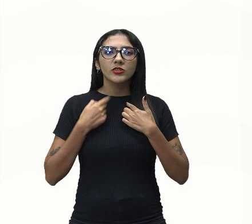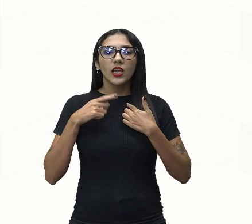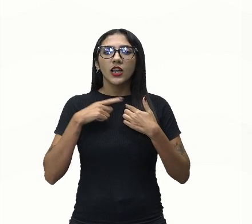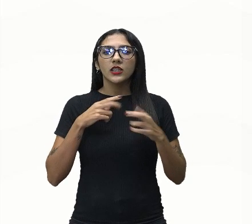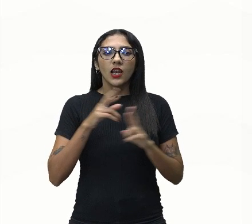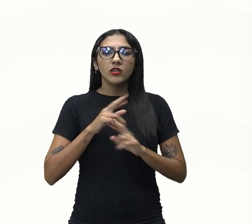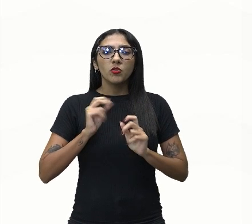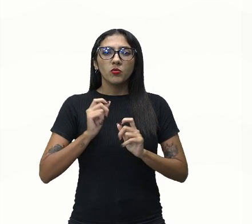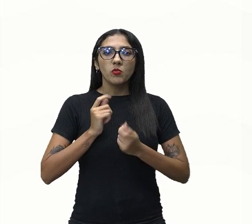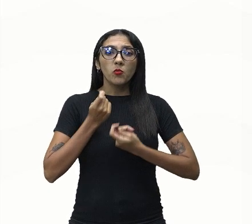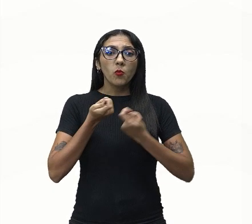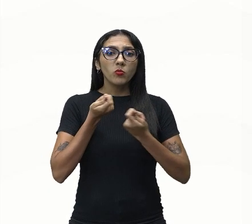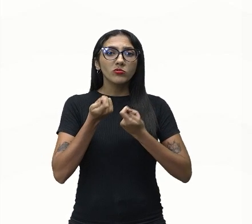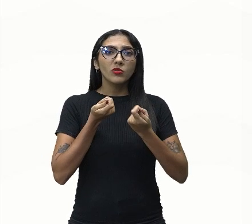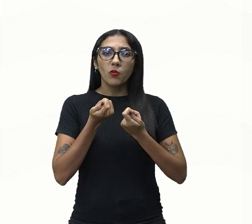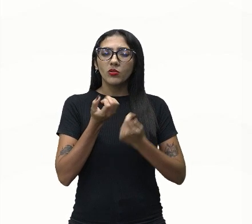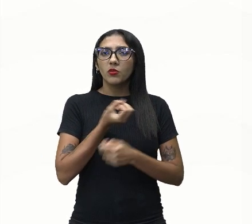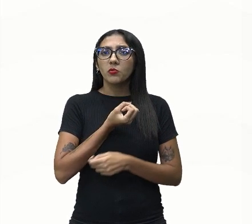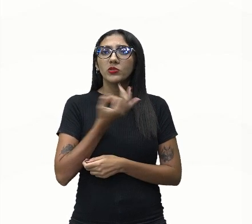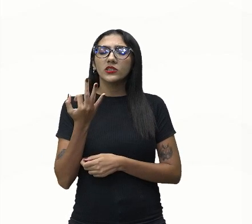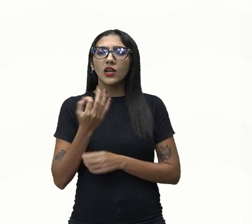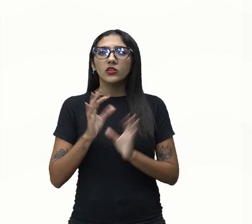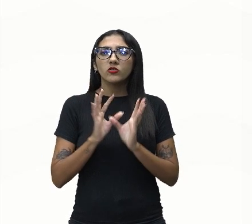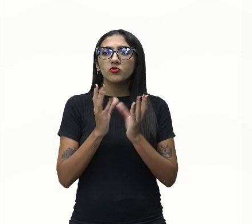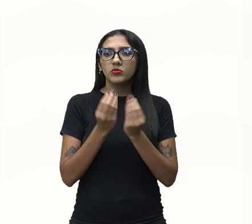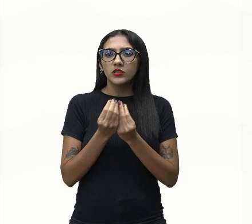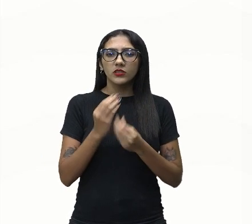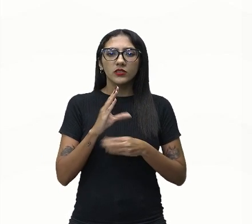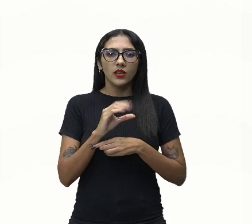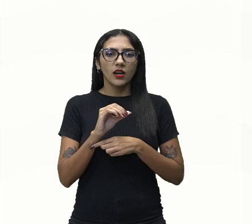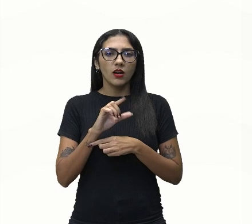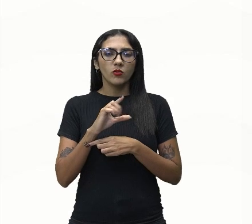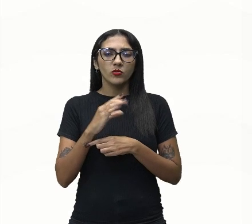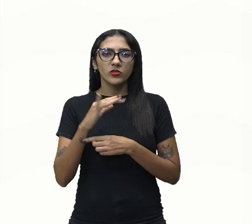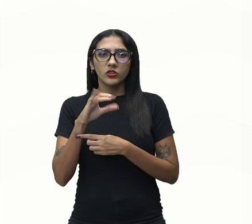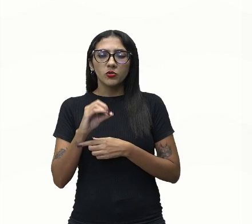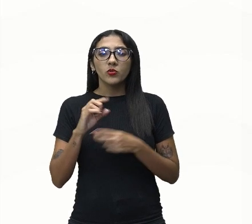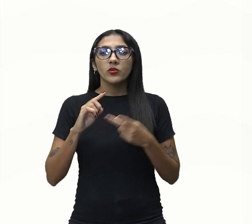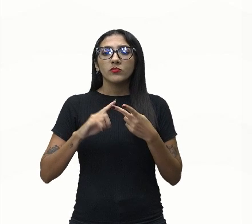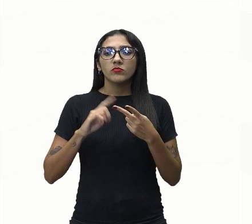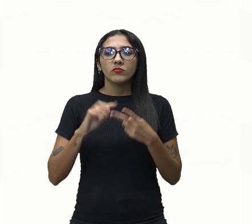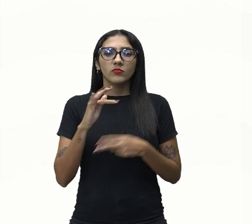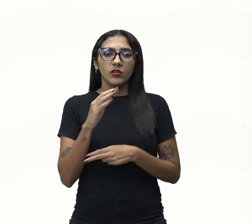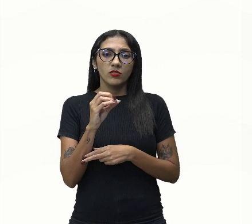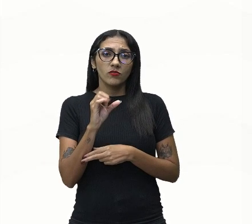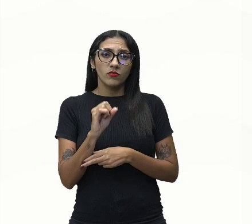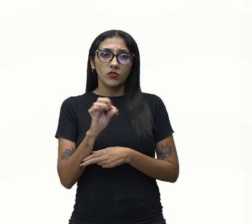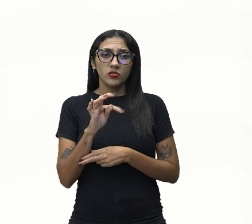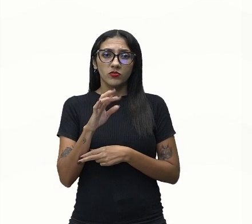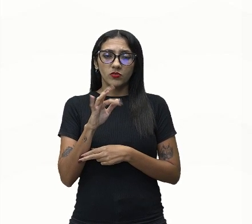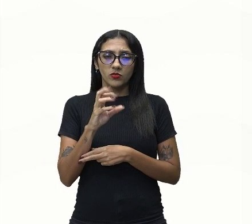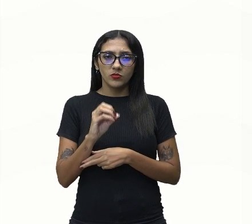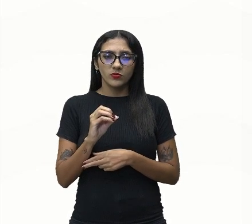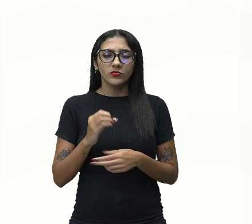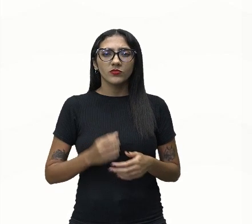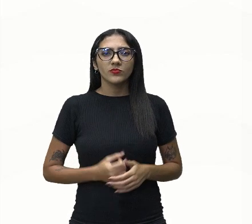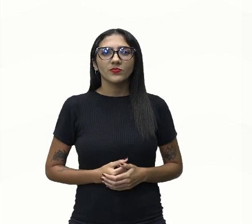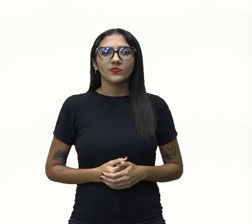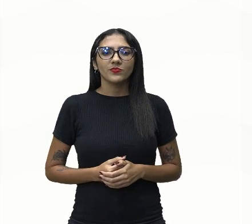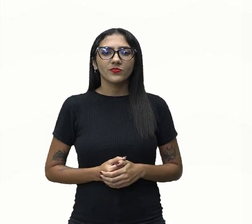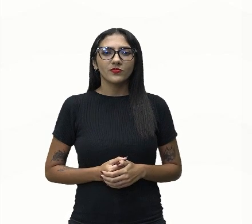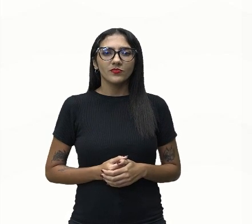com a regulação da quantidade de cálcio e fósforo no nosso sangue. Tá bom? Vamos continuar agora e